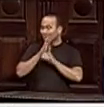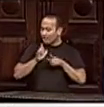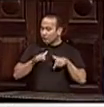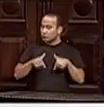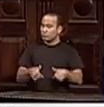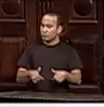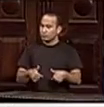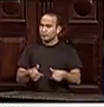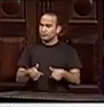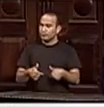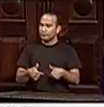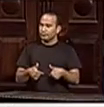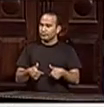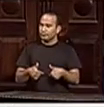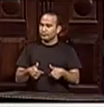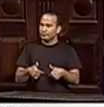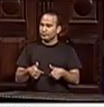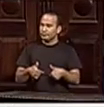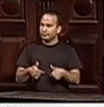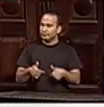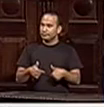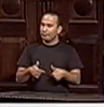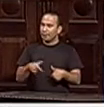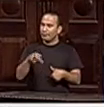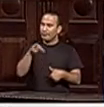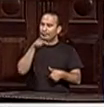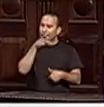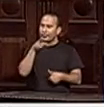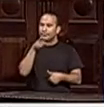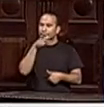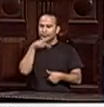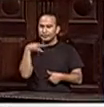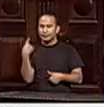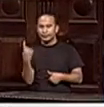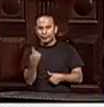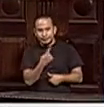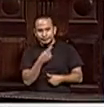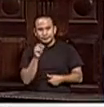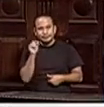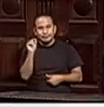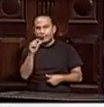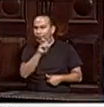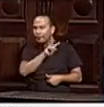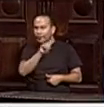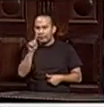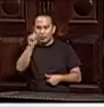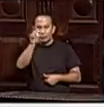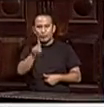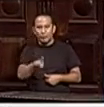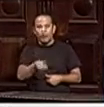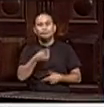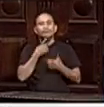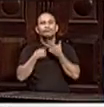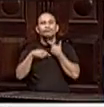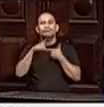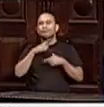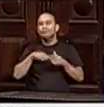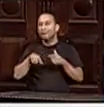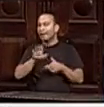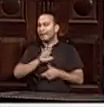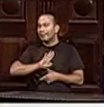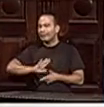posicionamentos, em impunidade aos parlamentares, o que absolutamente não é desejável e